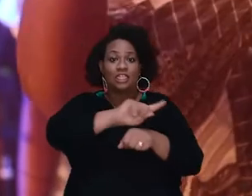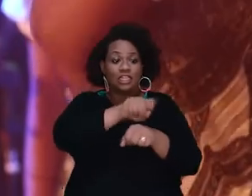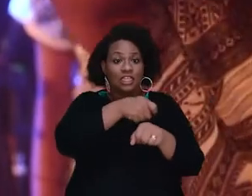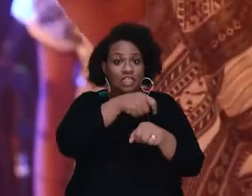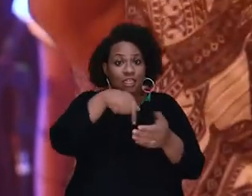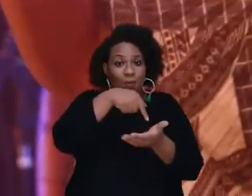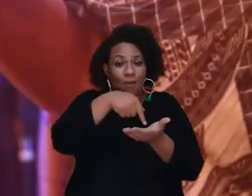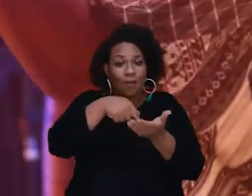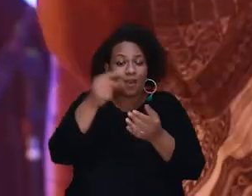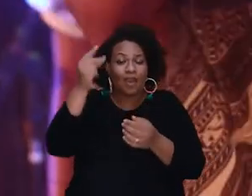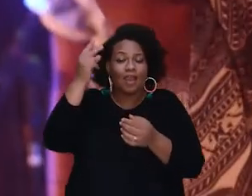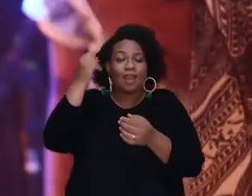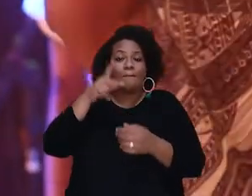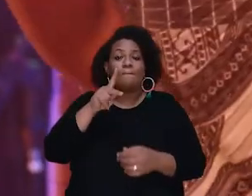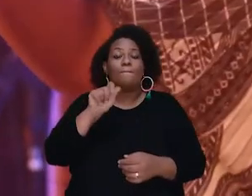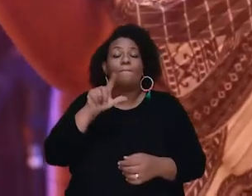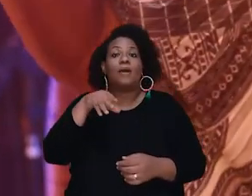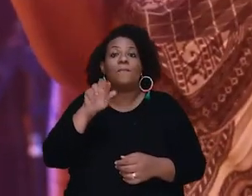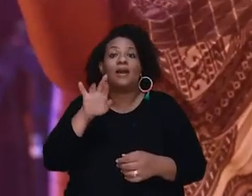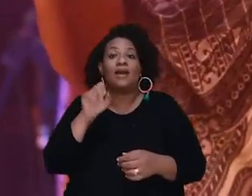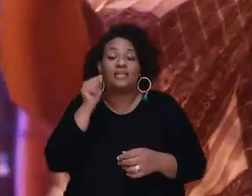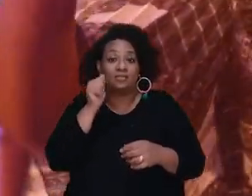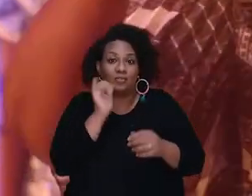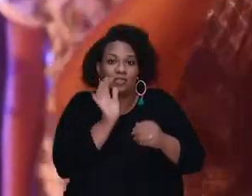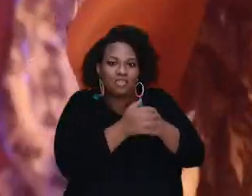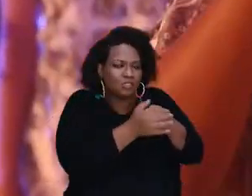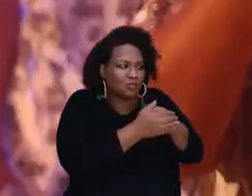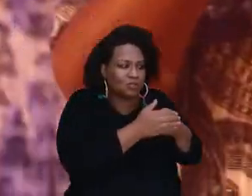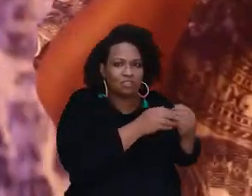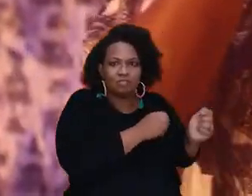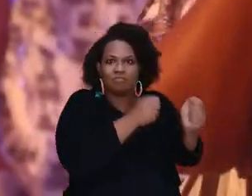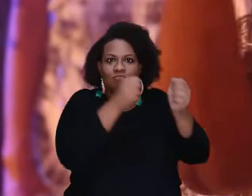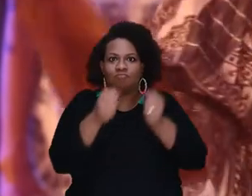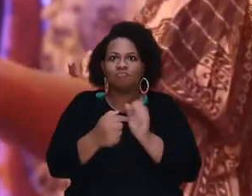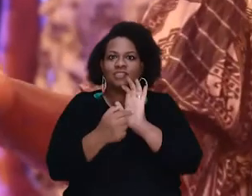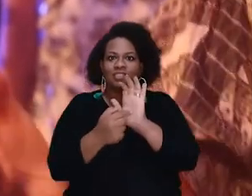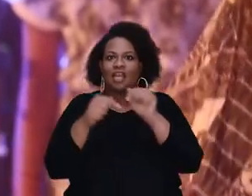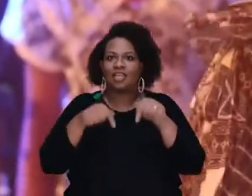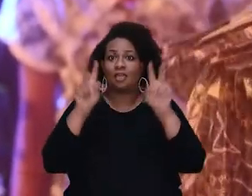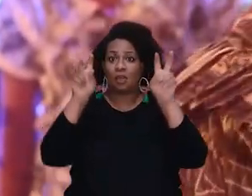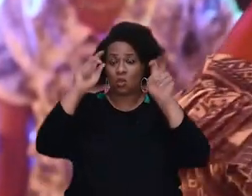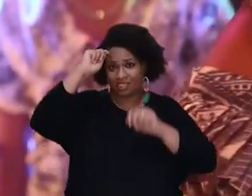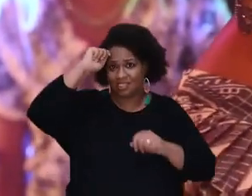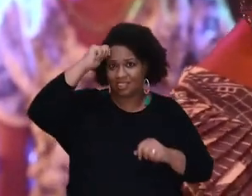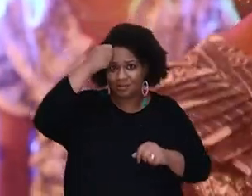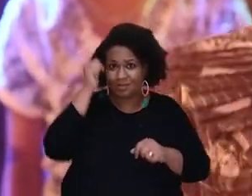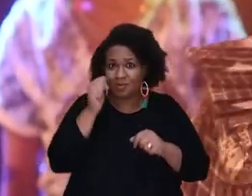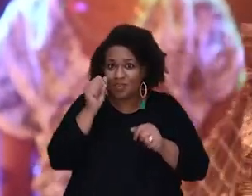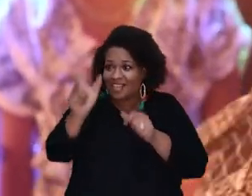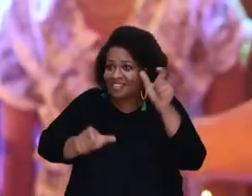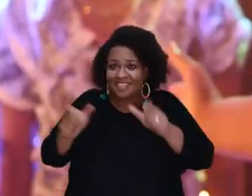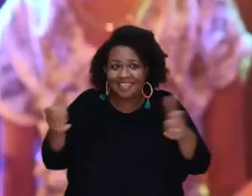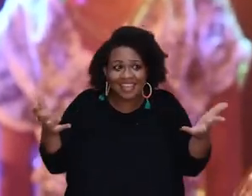quilombolas da época de Palmares, de Escondidas, e a gente traz para cá o Coisa de Preta, com essas mulheres